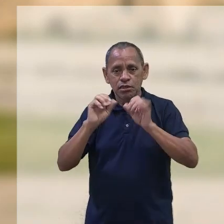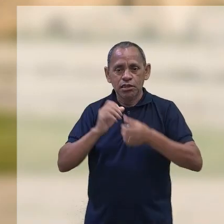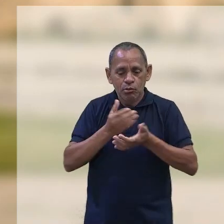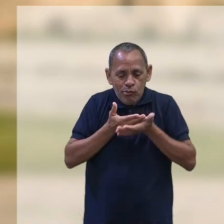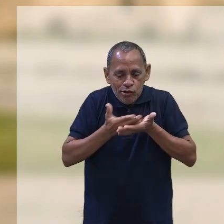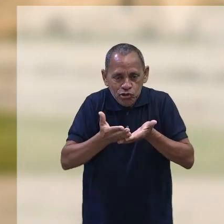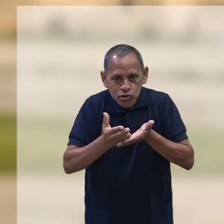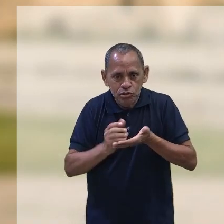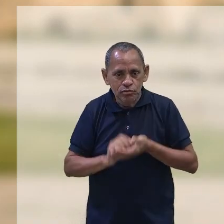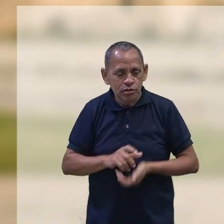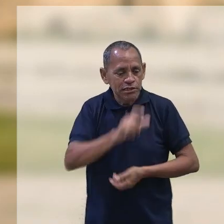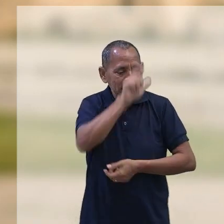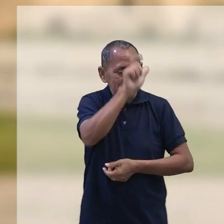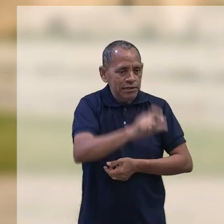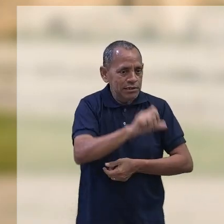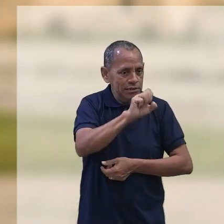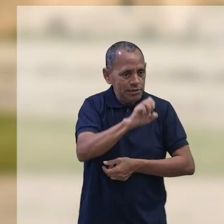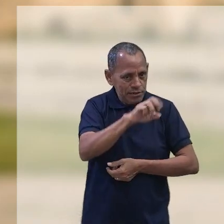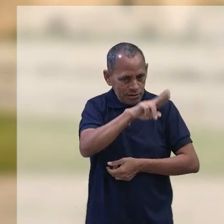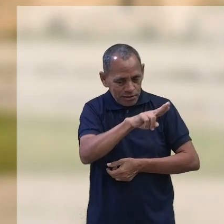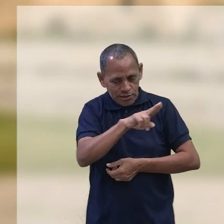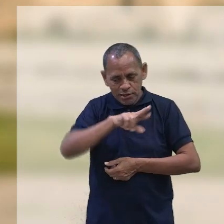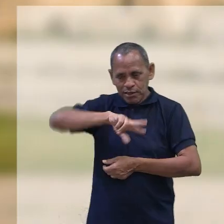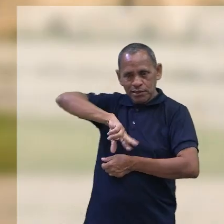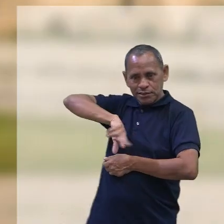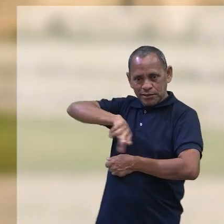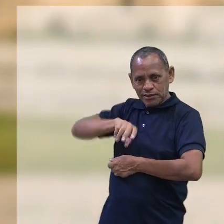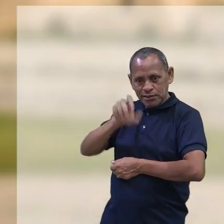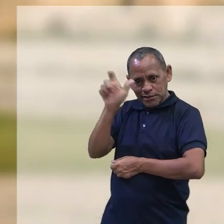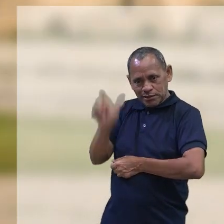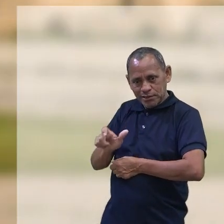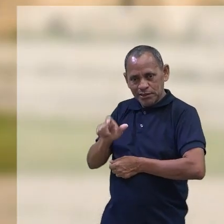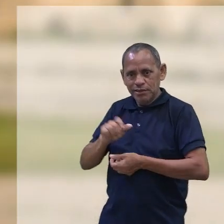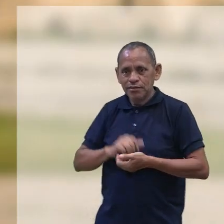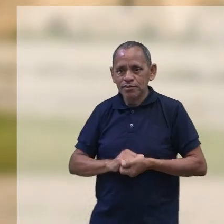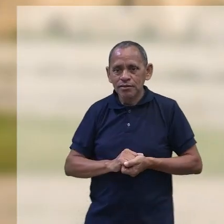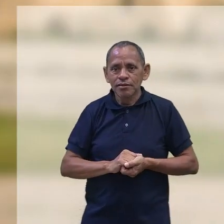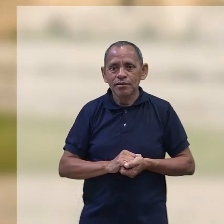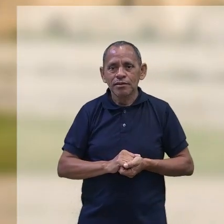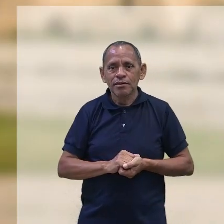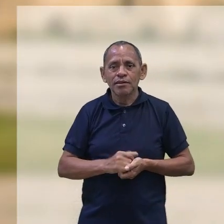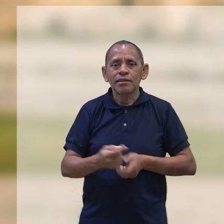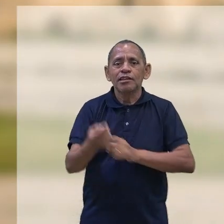o não ser não é, tá bom? Então, olha só, Parmênides,